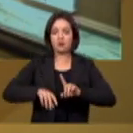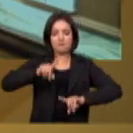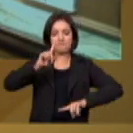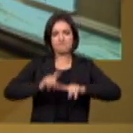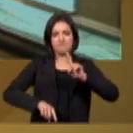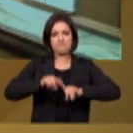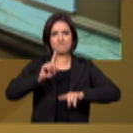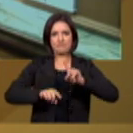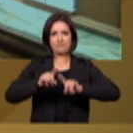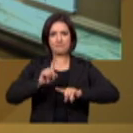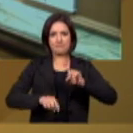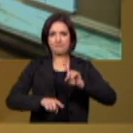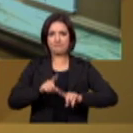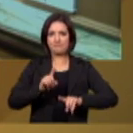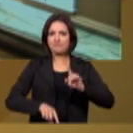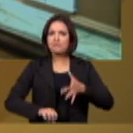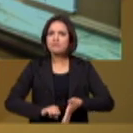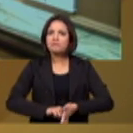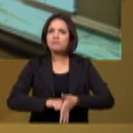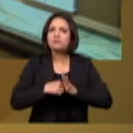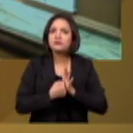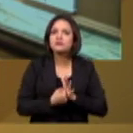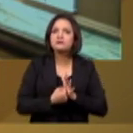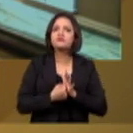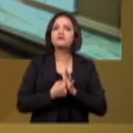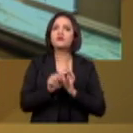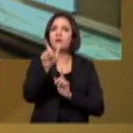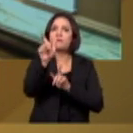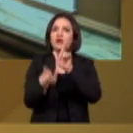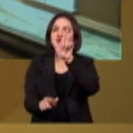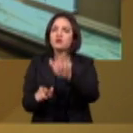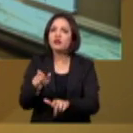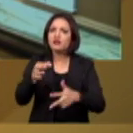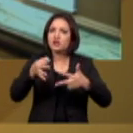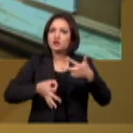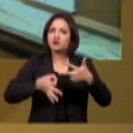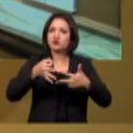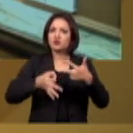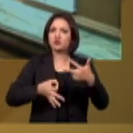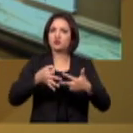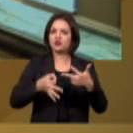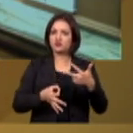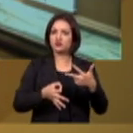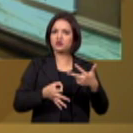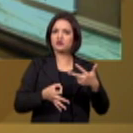disponibilidade personalidade jurídica desconsideração